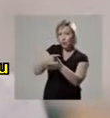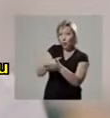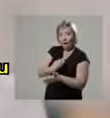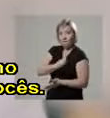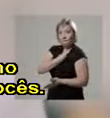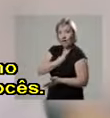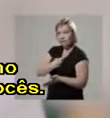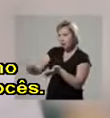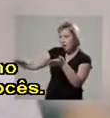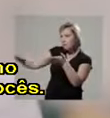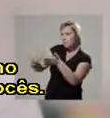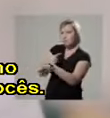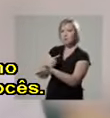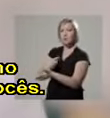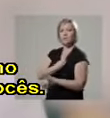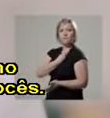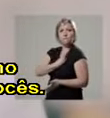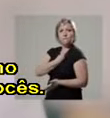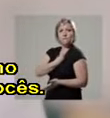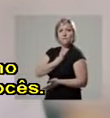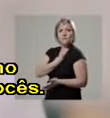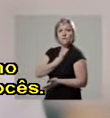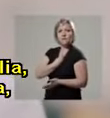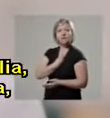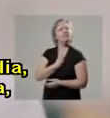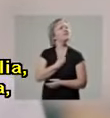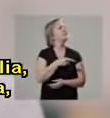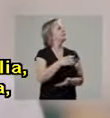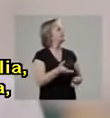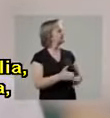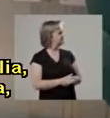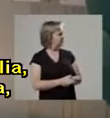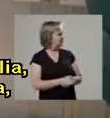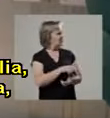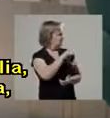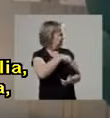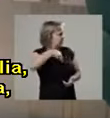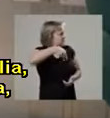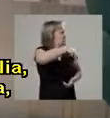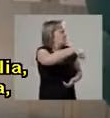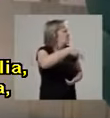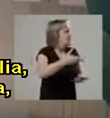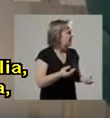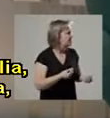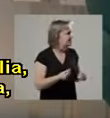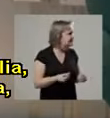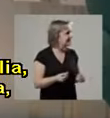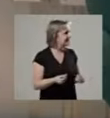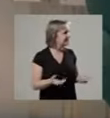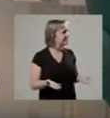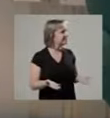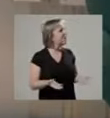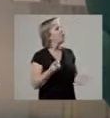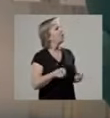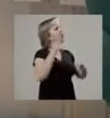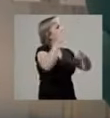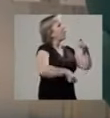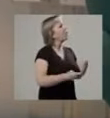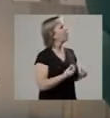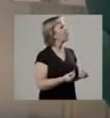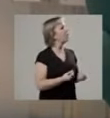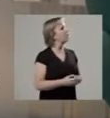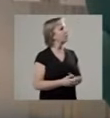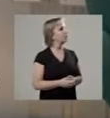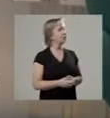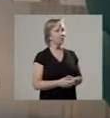me perguntou ao vivo, então eu me sinto no direito aqui de poder falar para vocês. Ela falou assim: Célia, mas você não anda, não é? Como